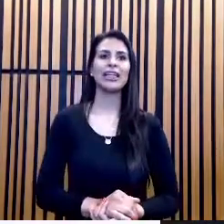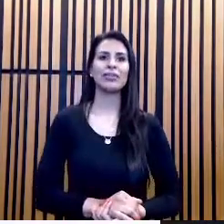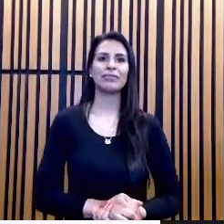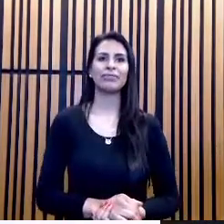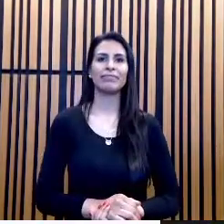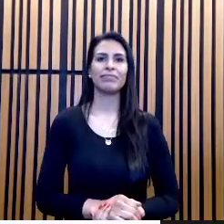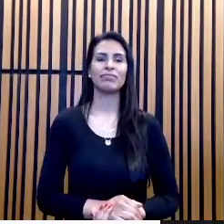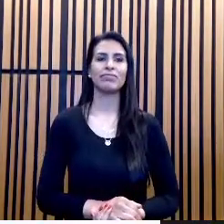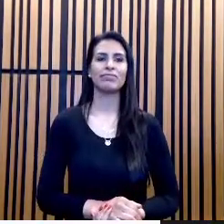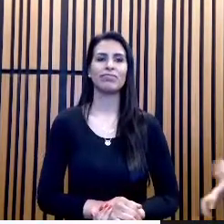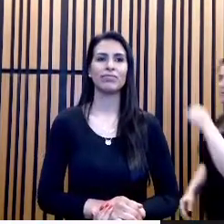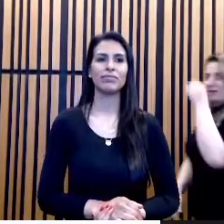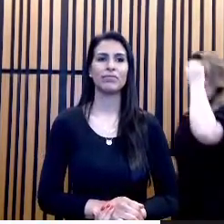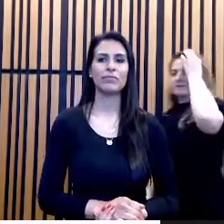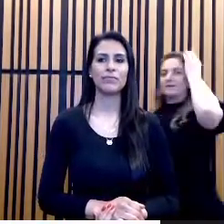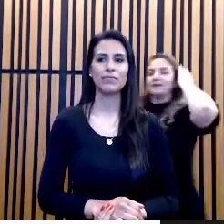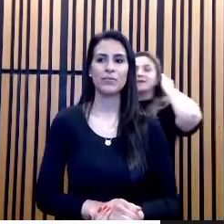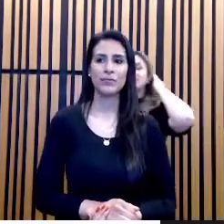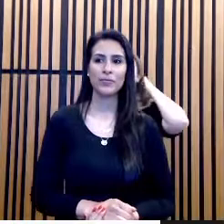Consegui. Deixa eu ver aqui.